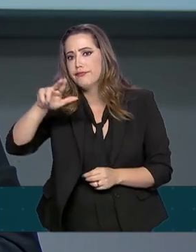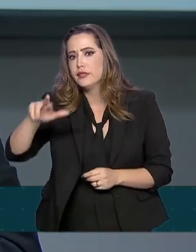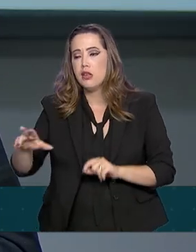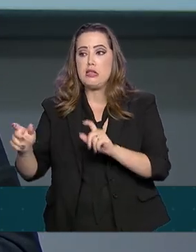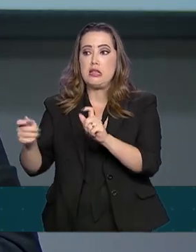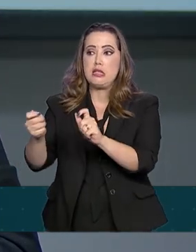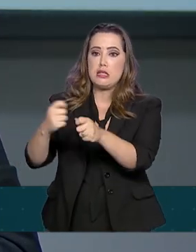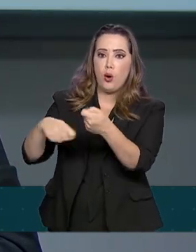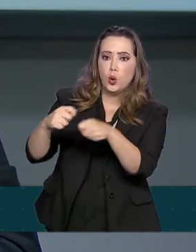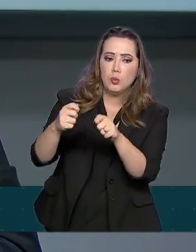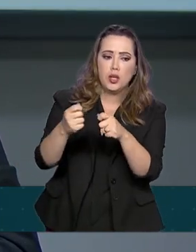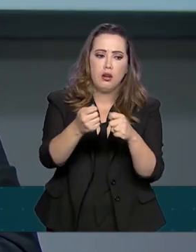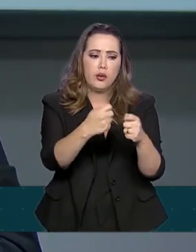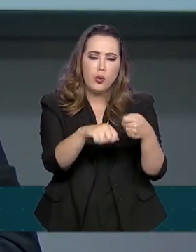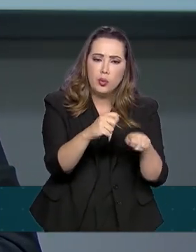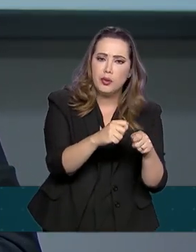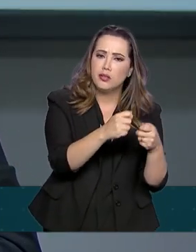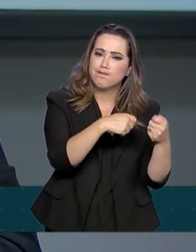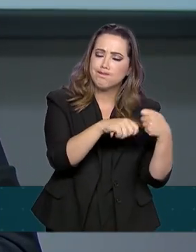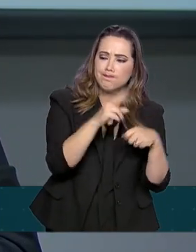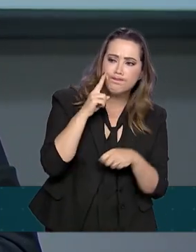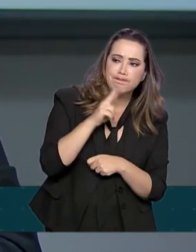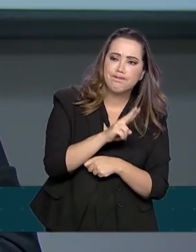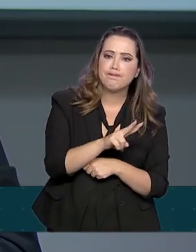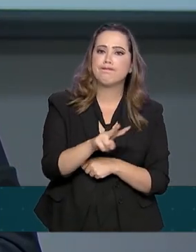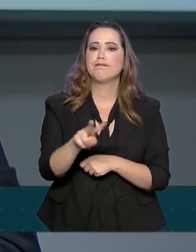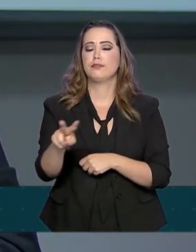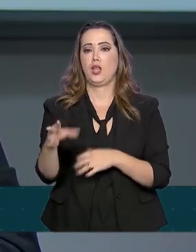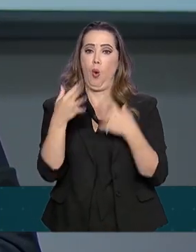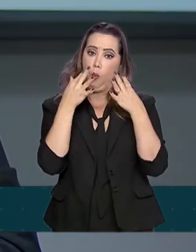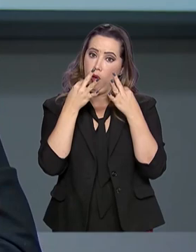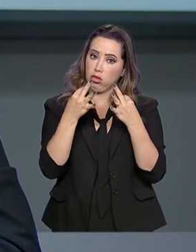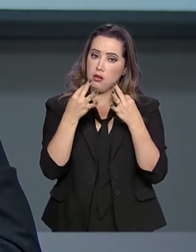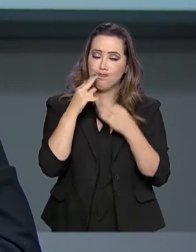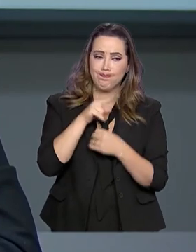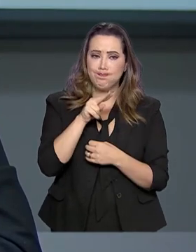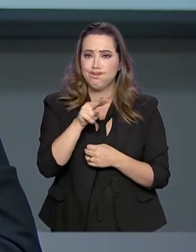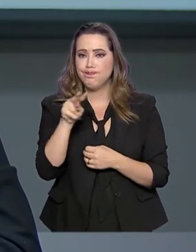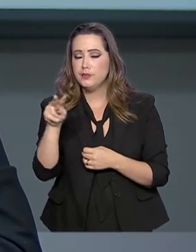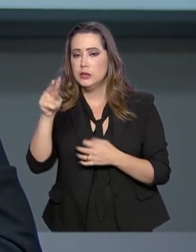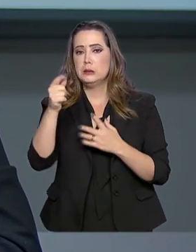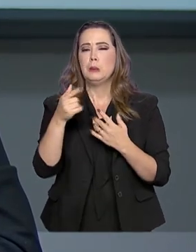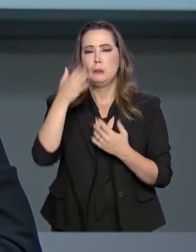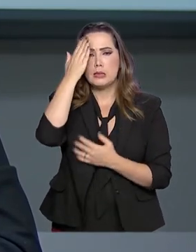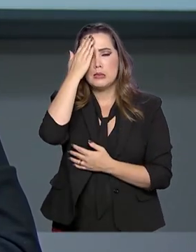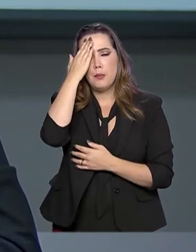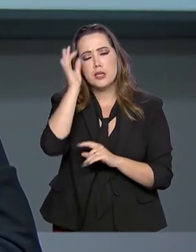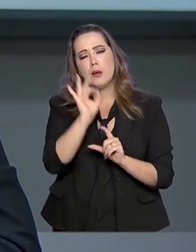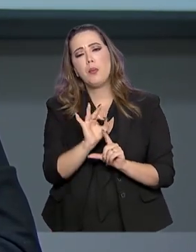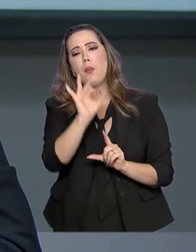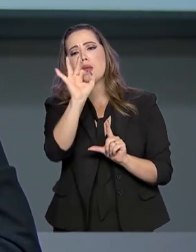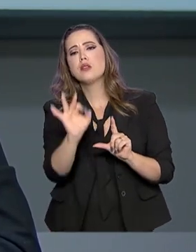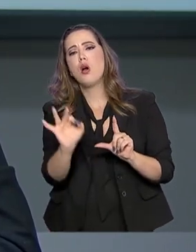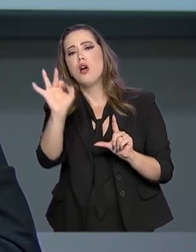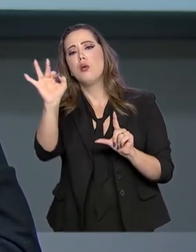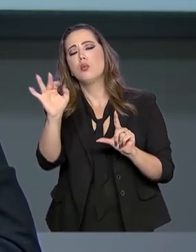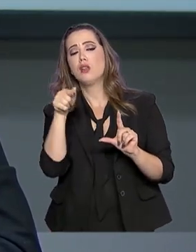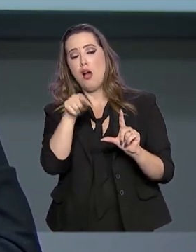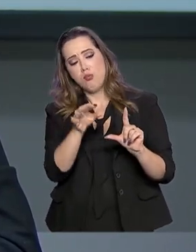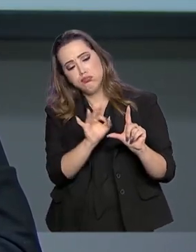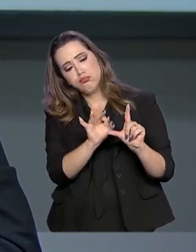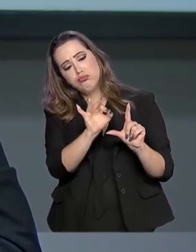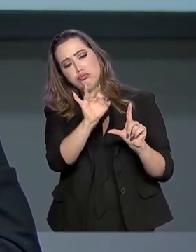frente. Nós continuamos acompanhando isso com atenção para que nós possamos fazer sempre um update desses cenários, nossas projeções